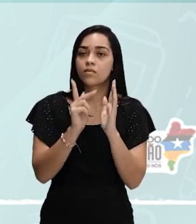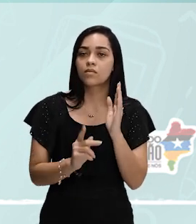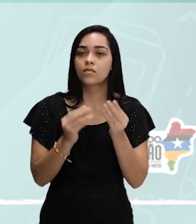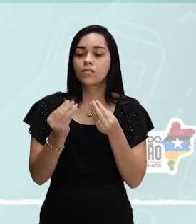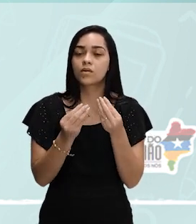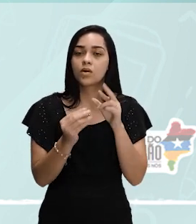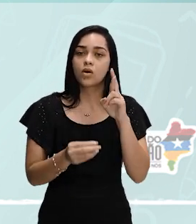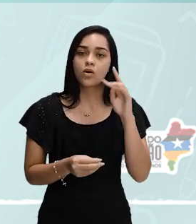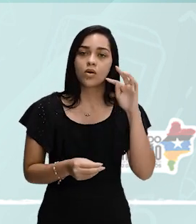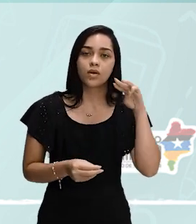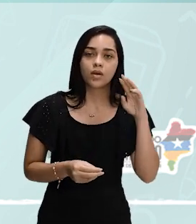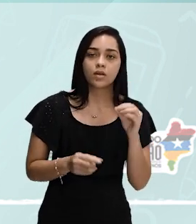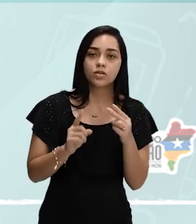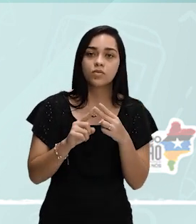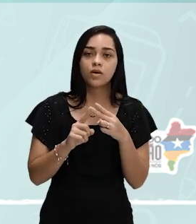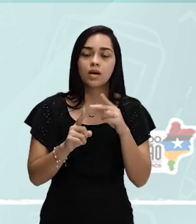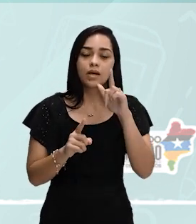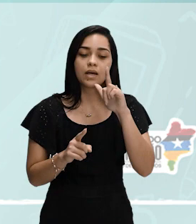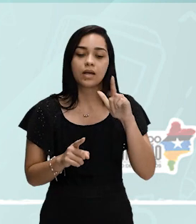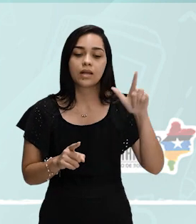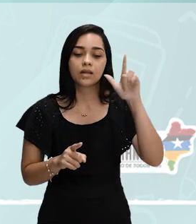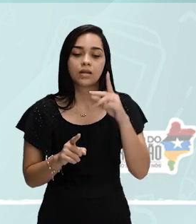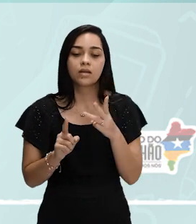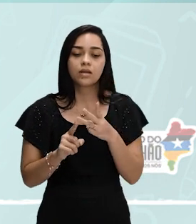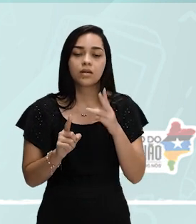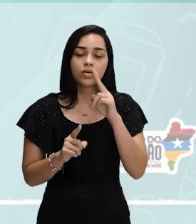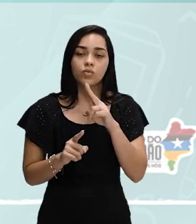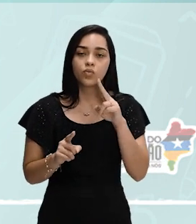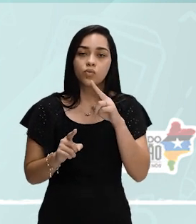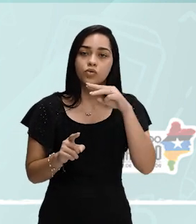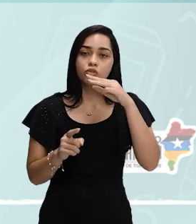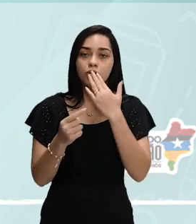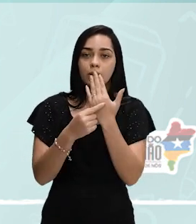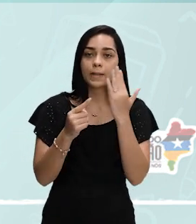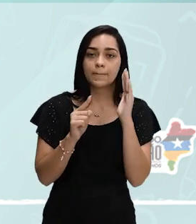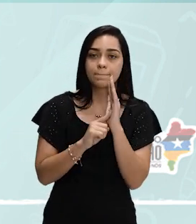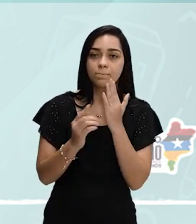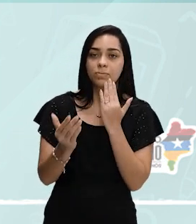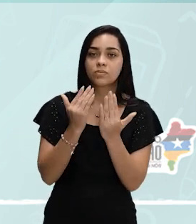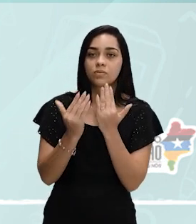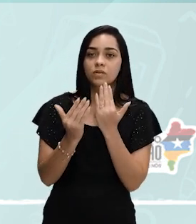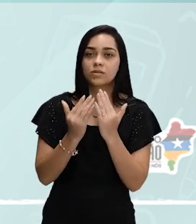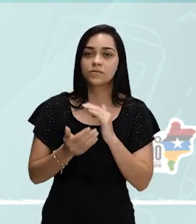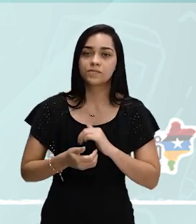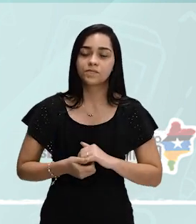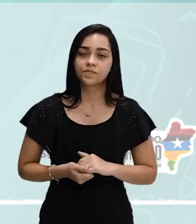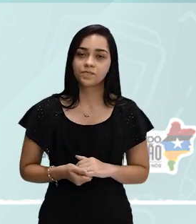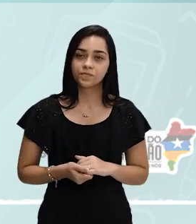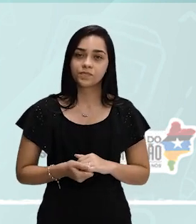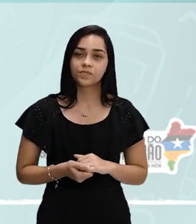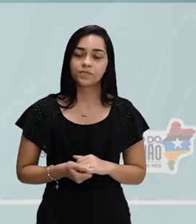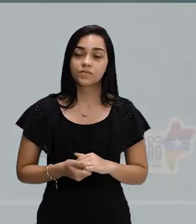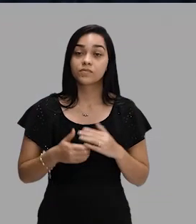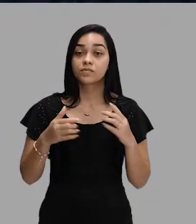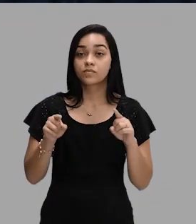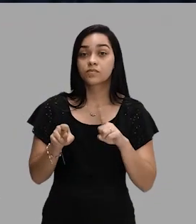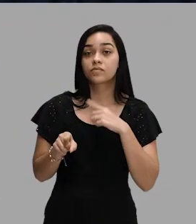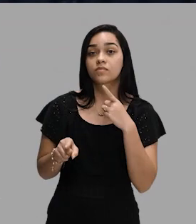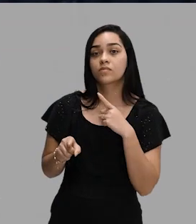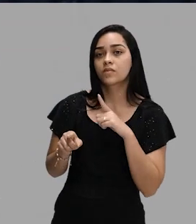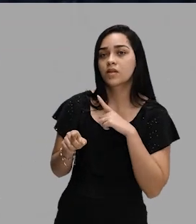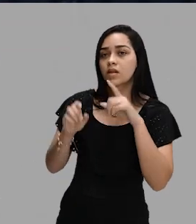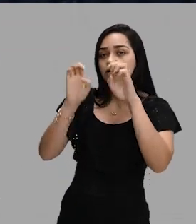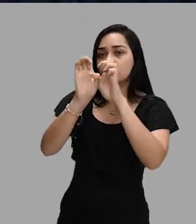como o ritmo, a aliteração e o uso abundante de metáforas, comparações e perífrases. Aqui a gente tem a estrutura